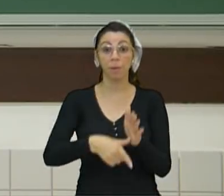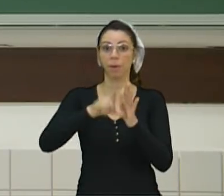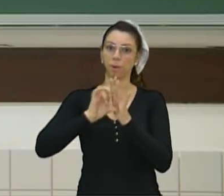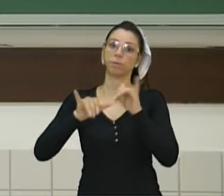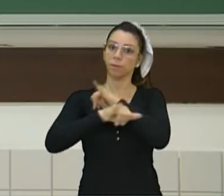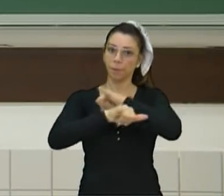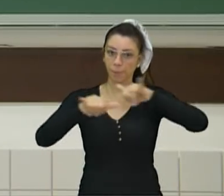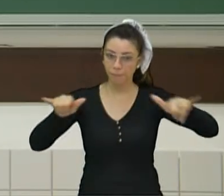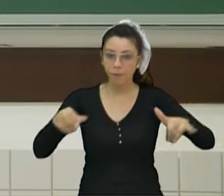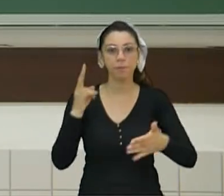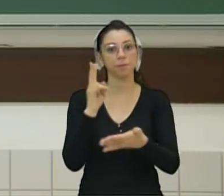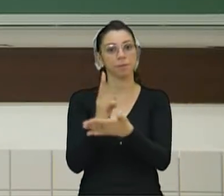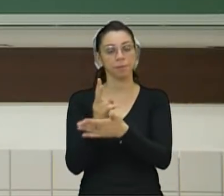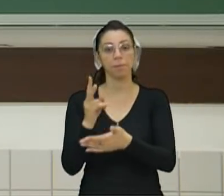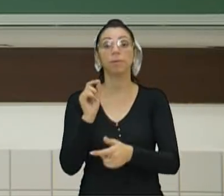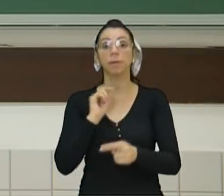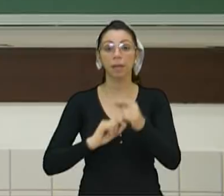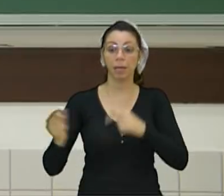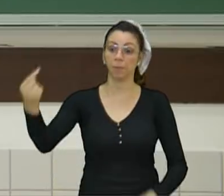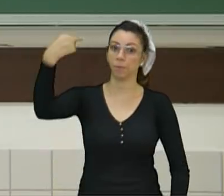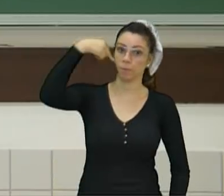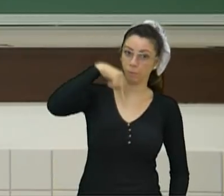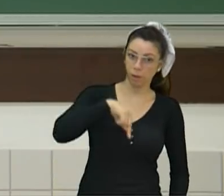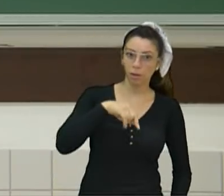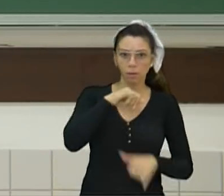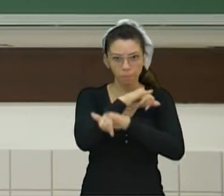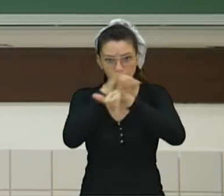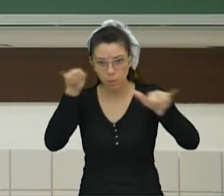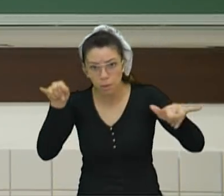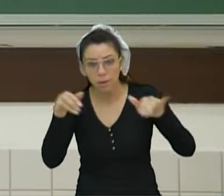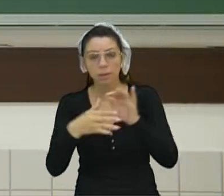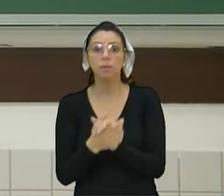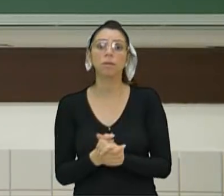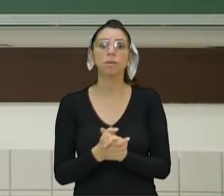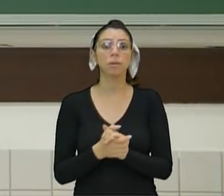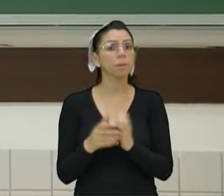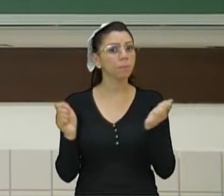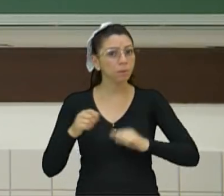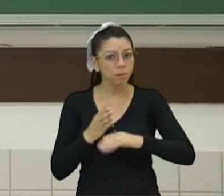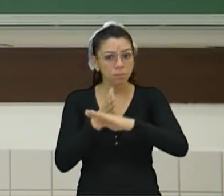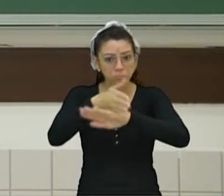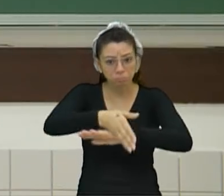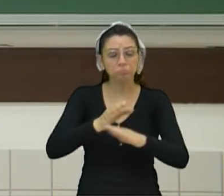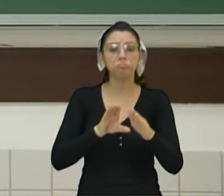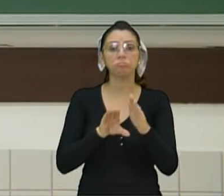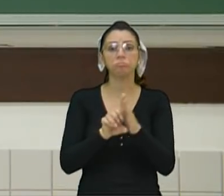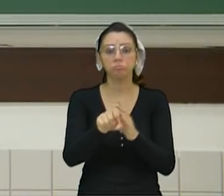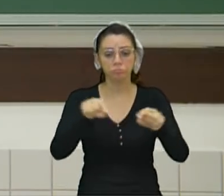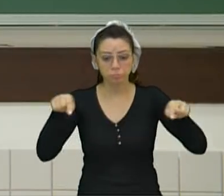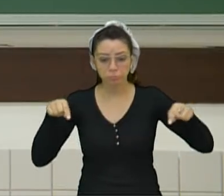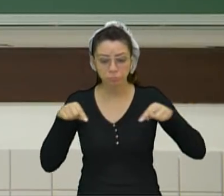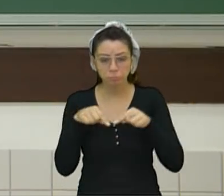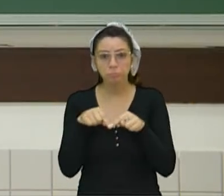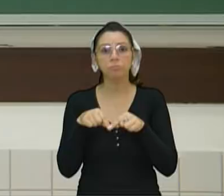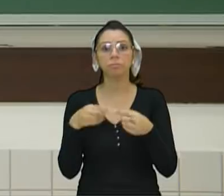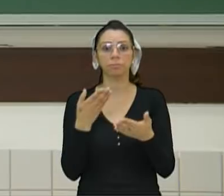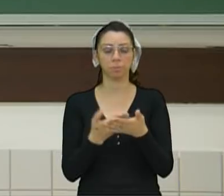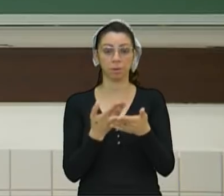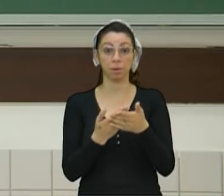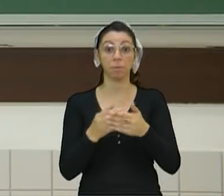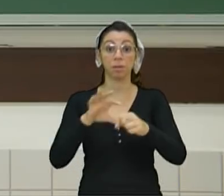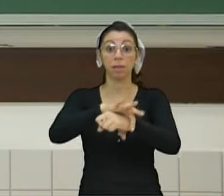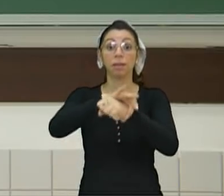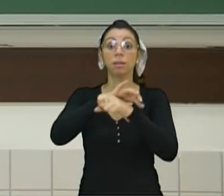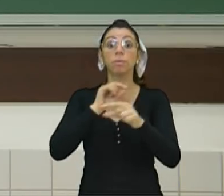recadinho de sempre, que a professora tem falado para vocês, que vocês têm que entrar lá no Classroom e garantir a chamada de vocês. Como que